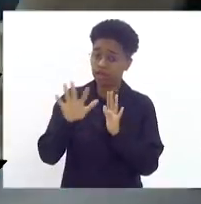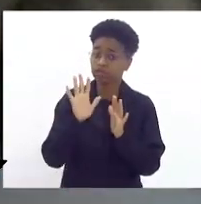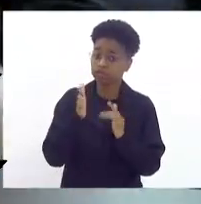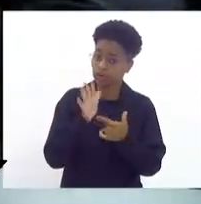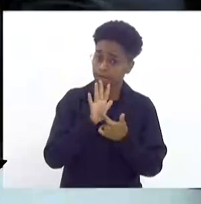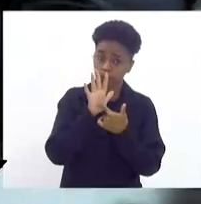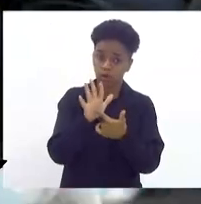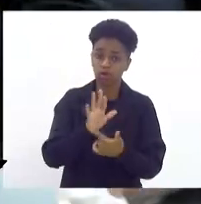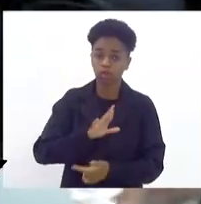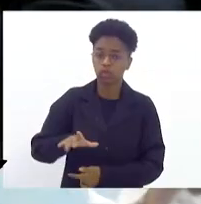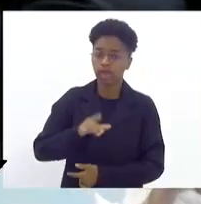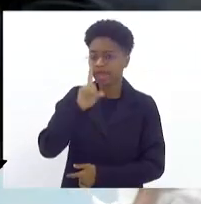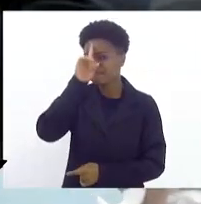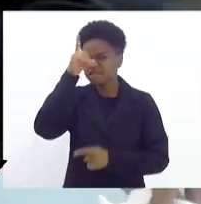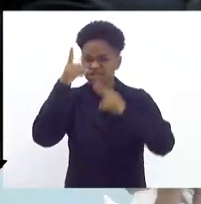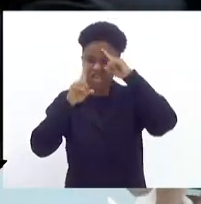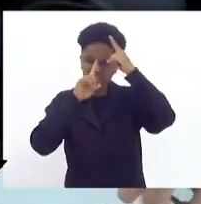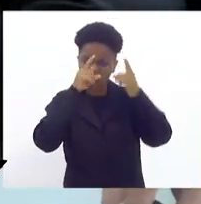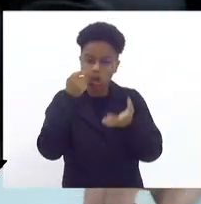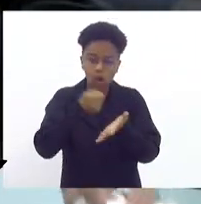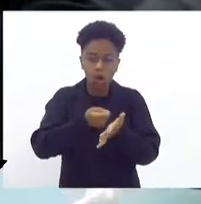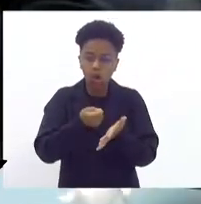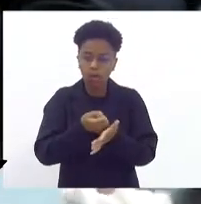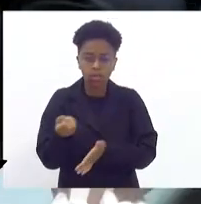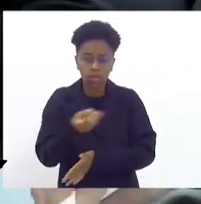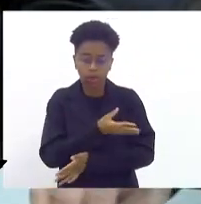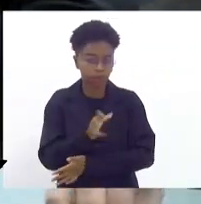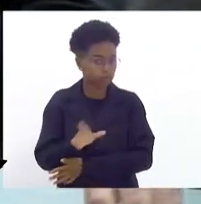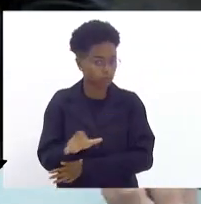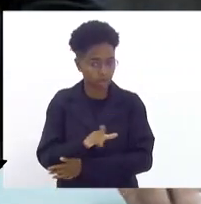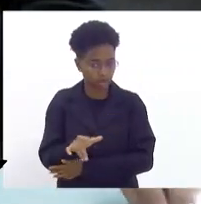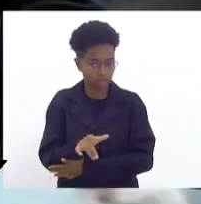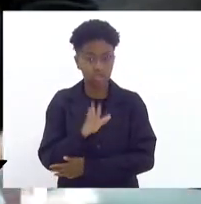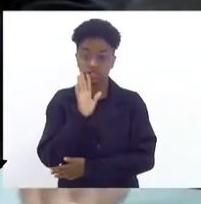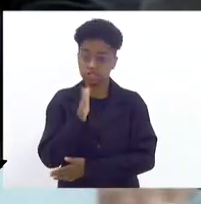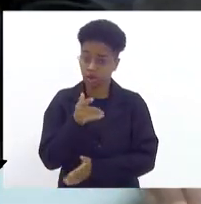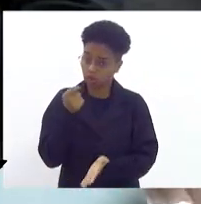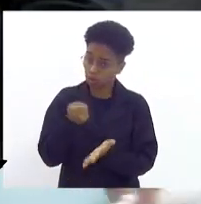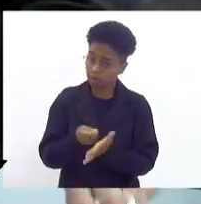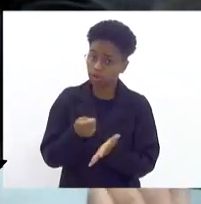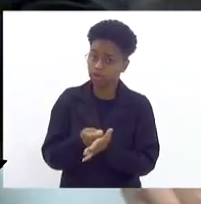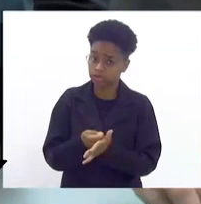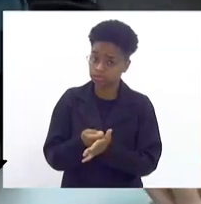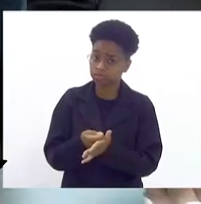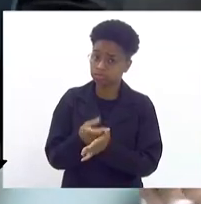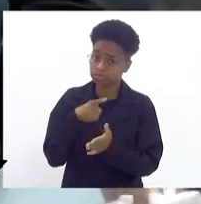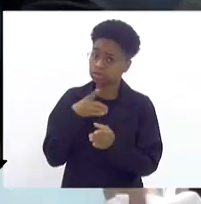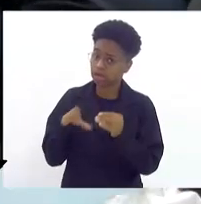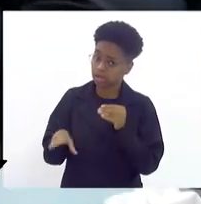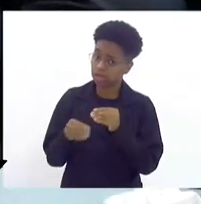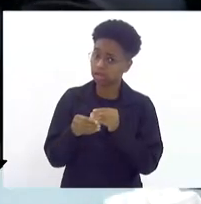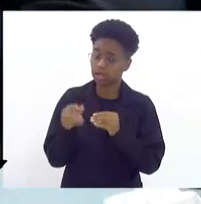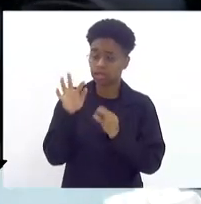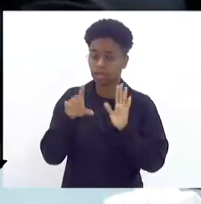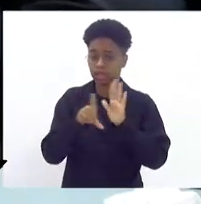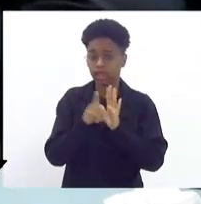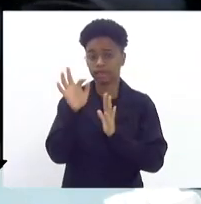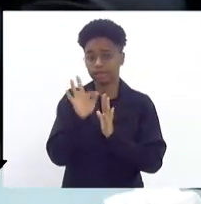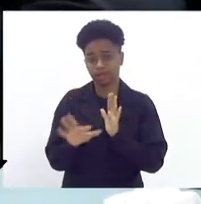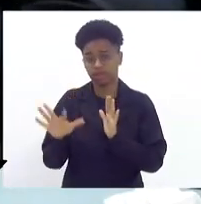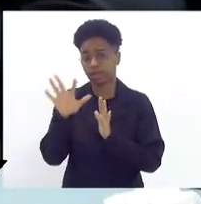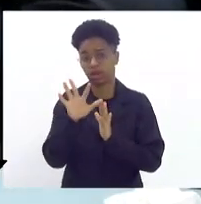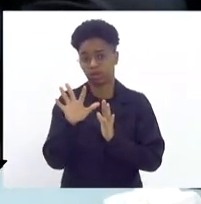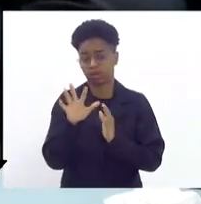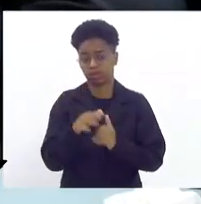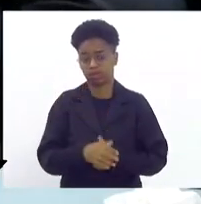não está inventando uma obrigação nova. São obrigações incluídas na Lei Federal das